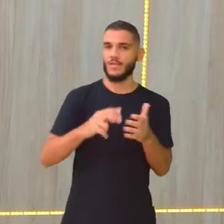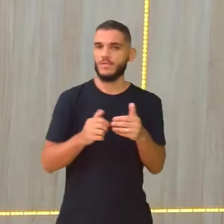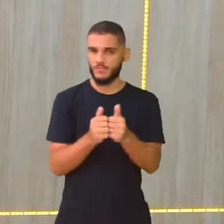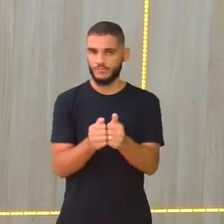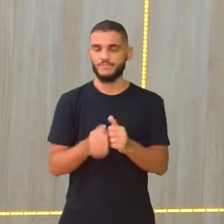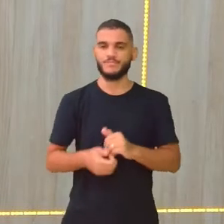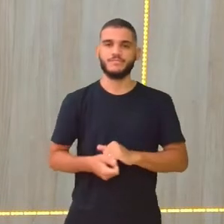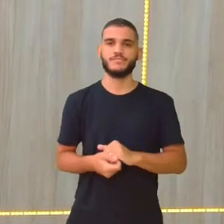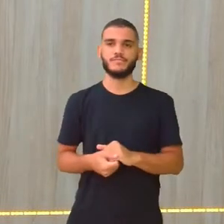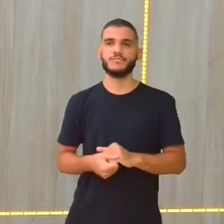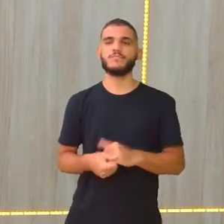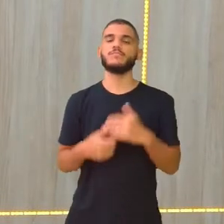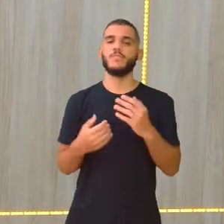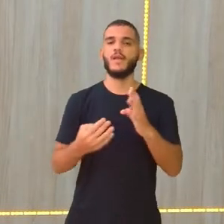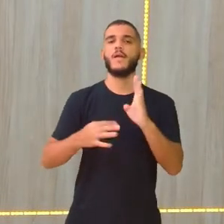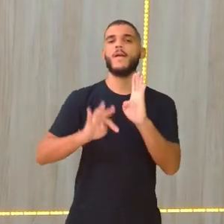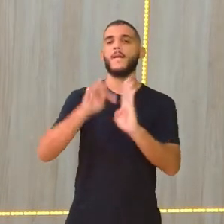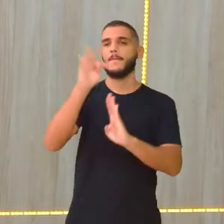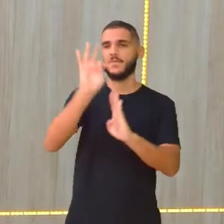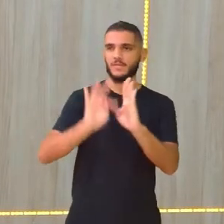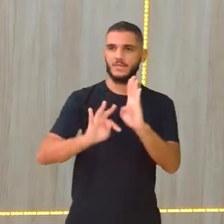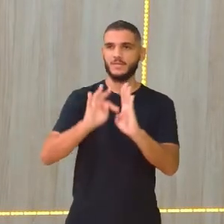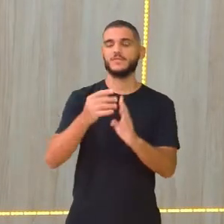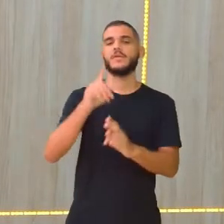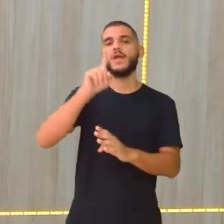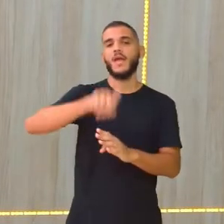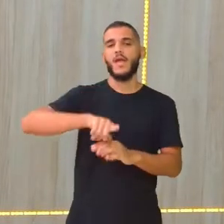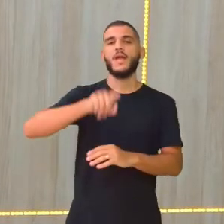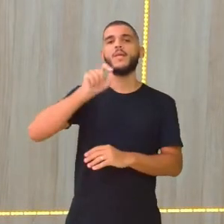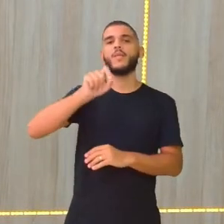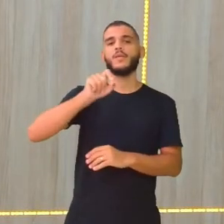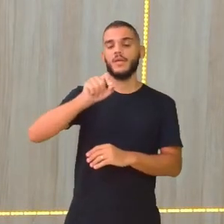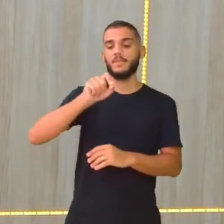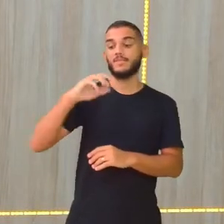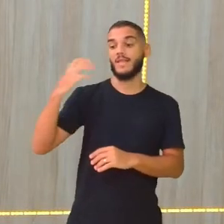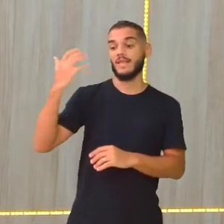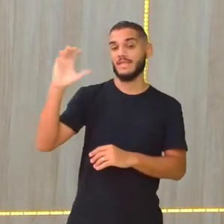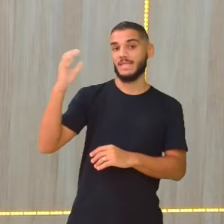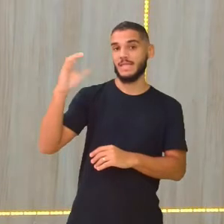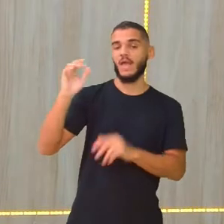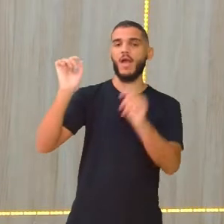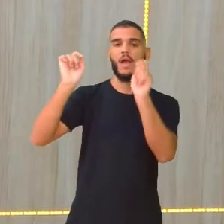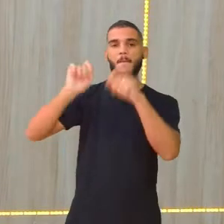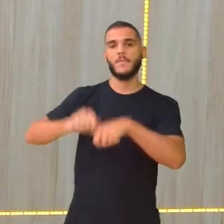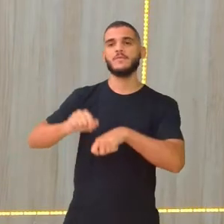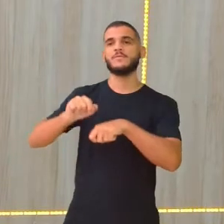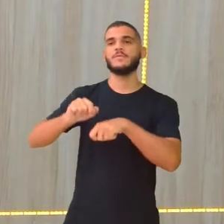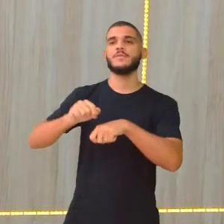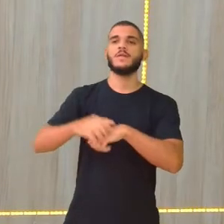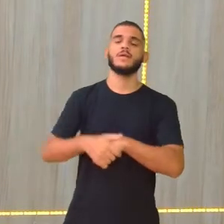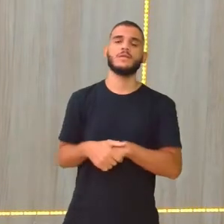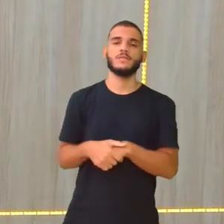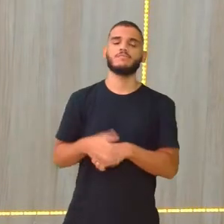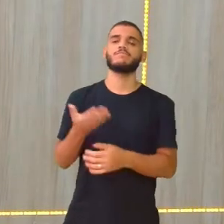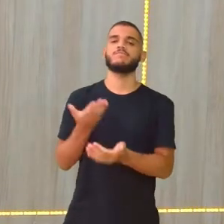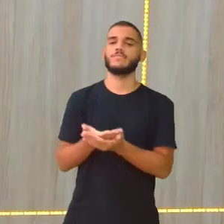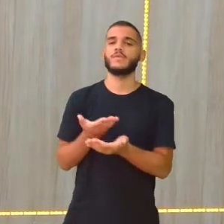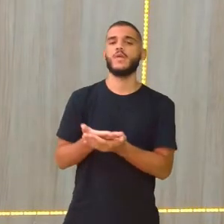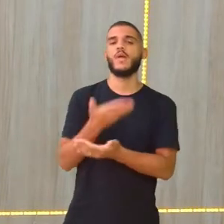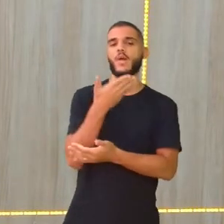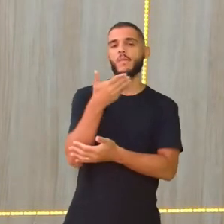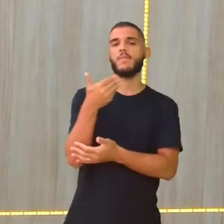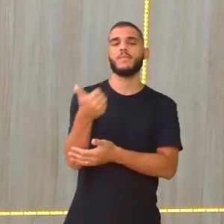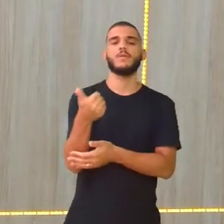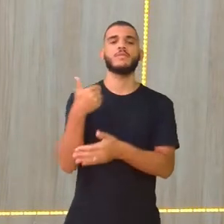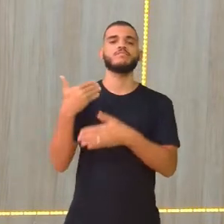lá? A biotecnologia é um dos ramos da ciência que possibilita, olha, estudos e melhoria